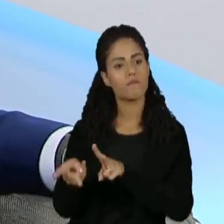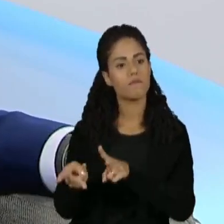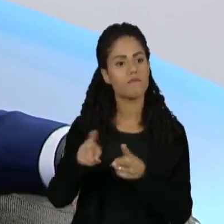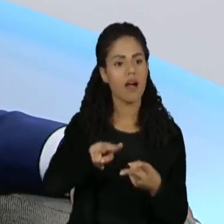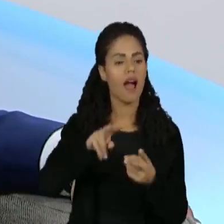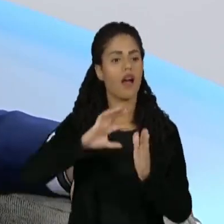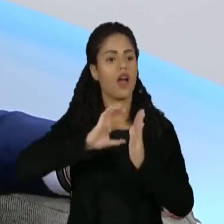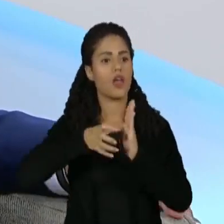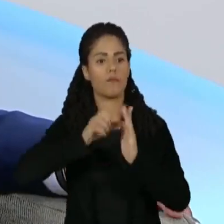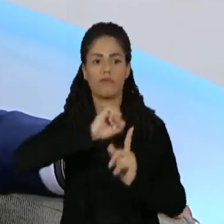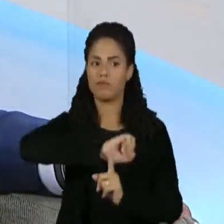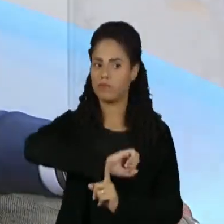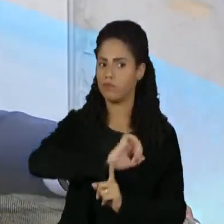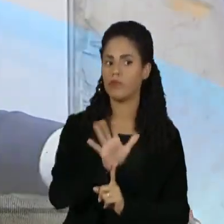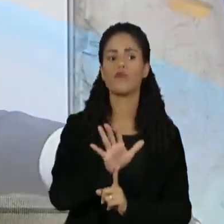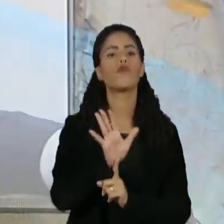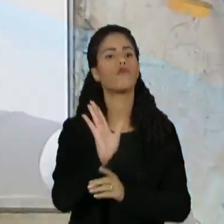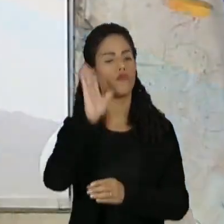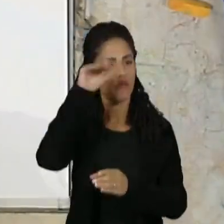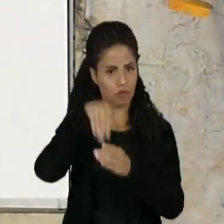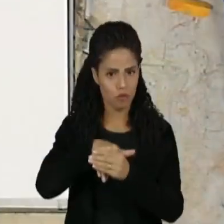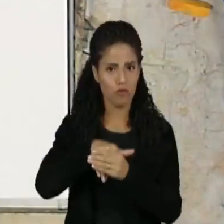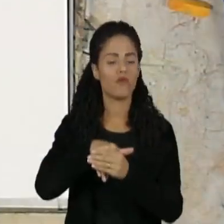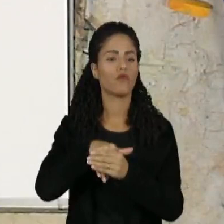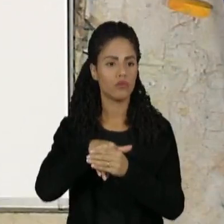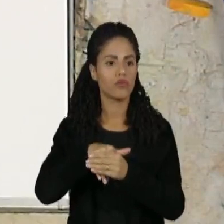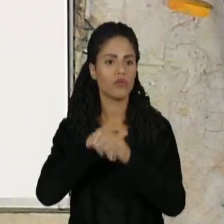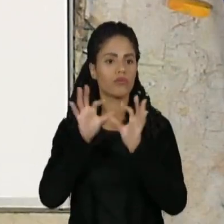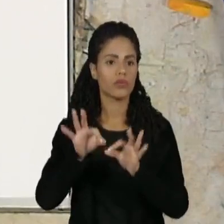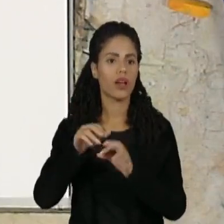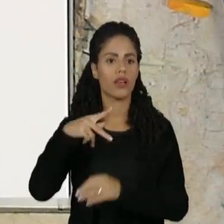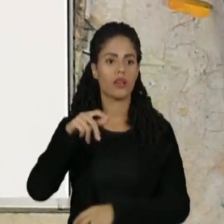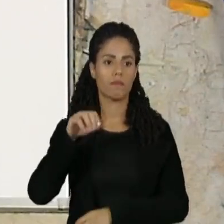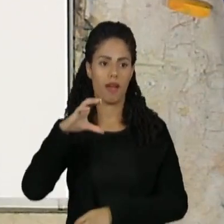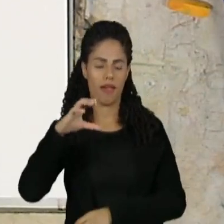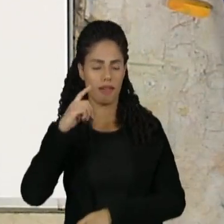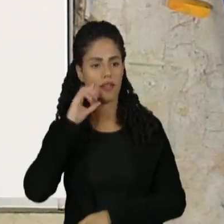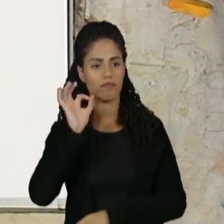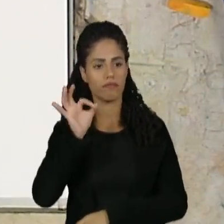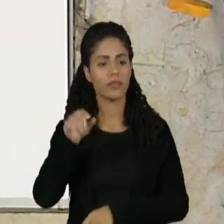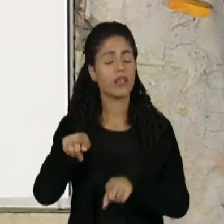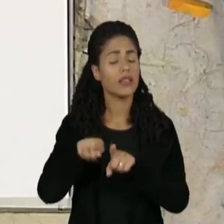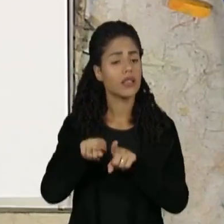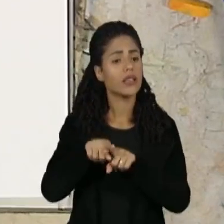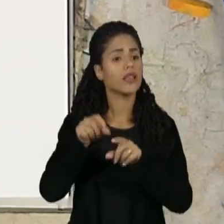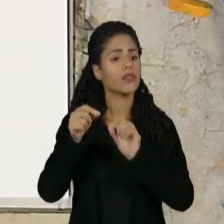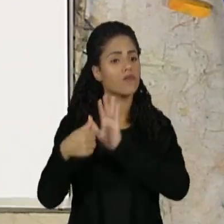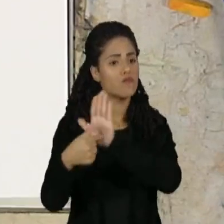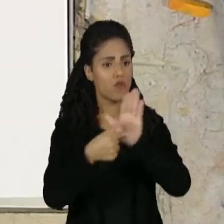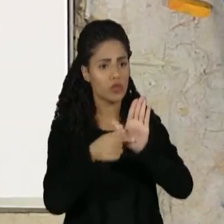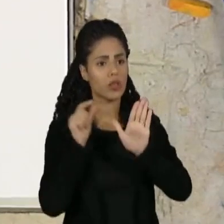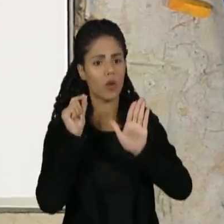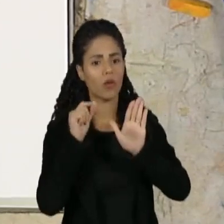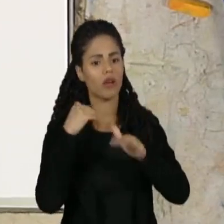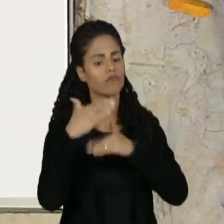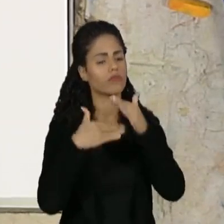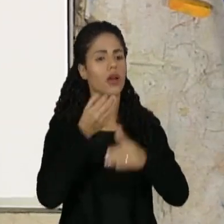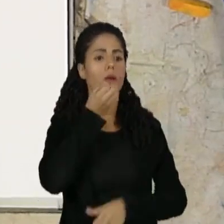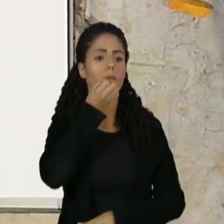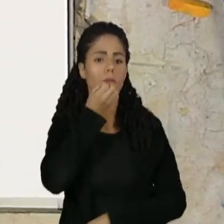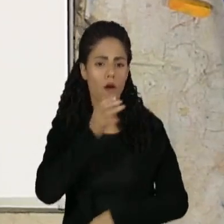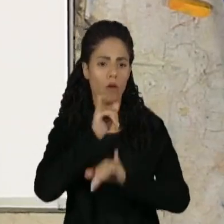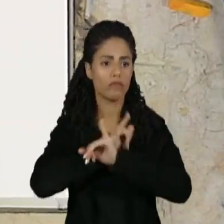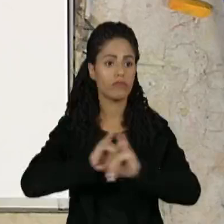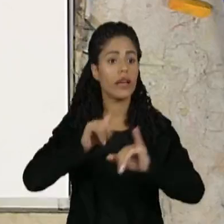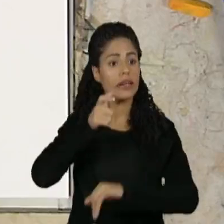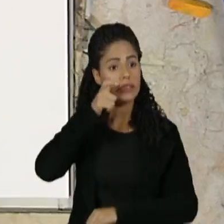votou majoritariamente contrário ao mérito da PEC da transição, e num destaque que tinha relevância e que era meritório